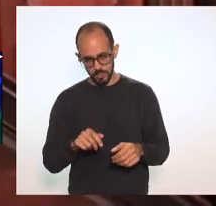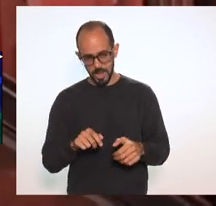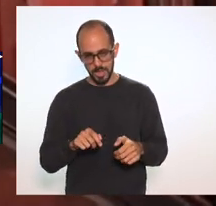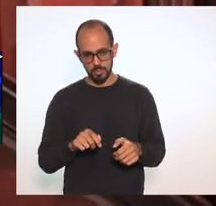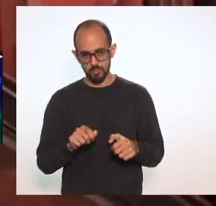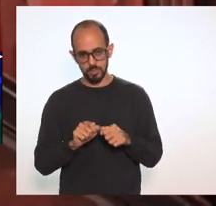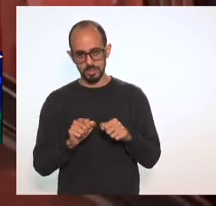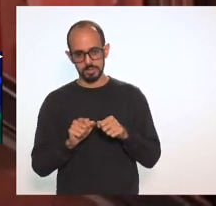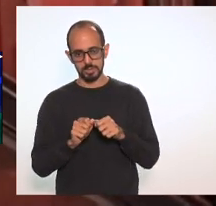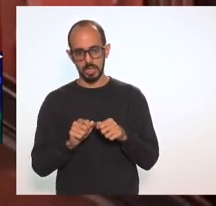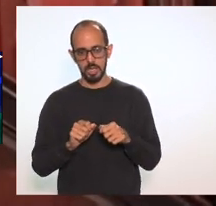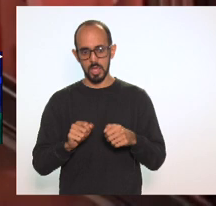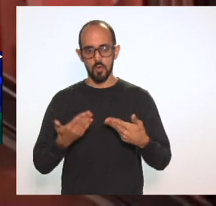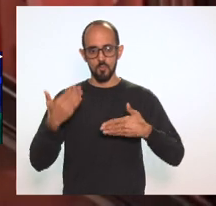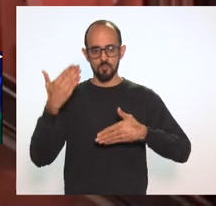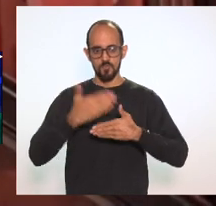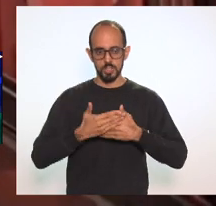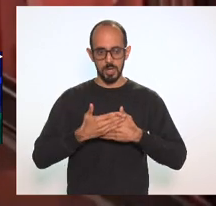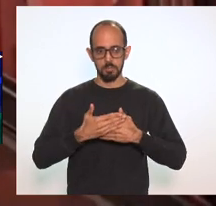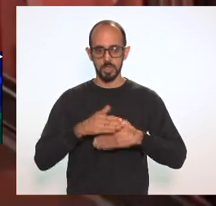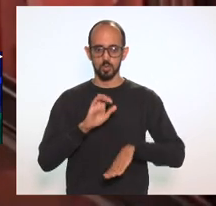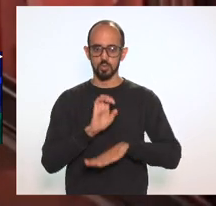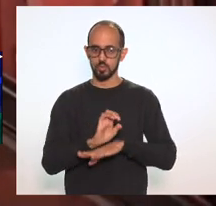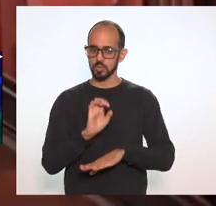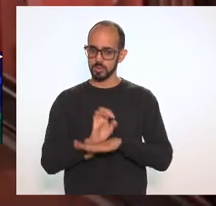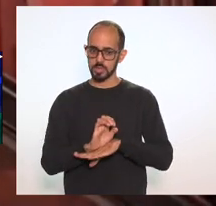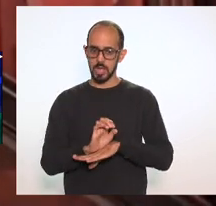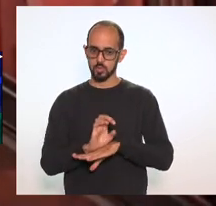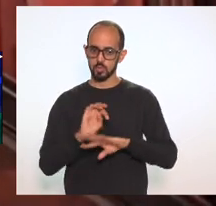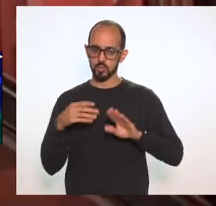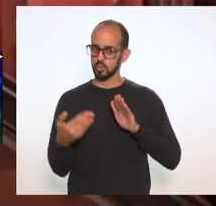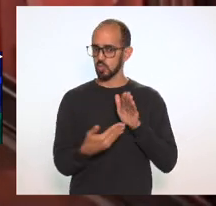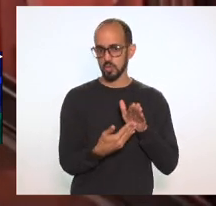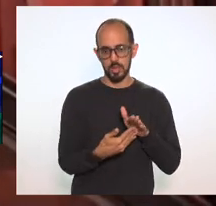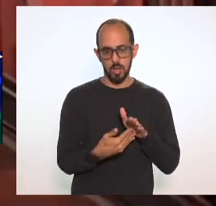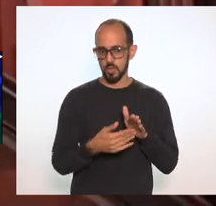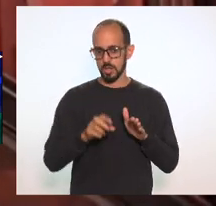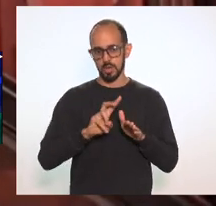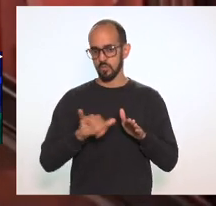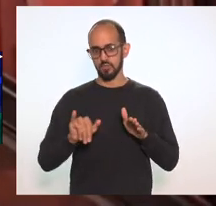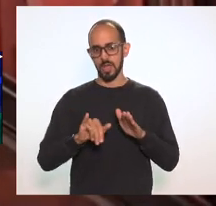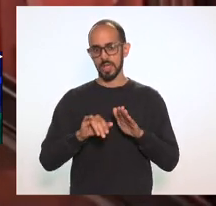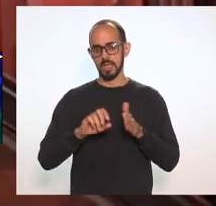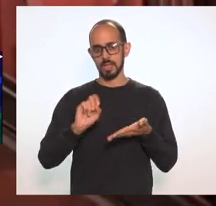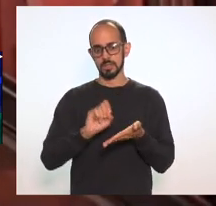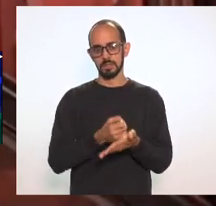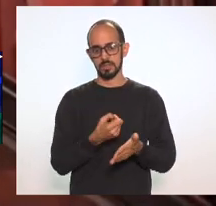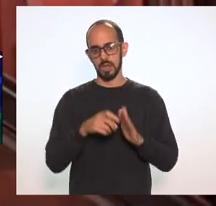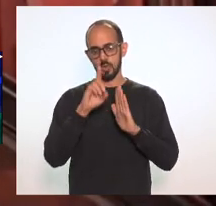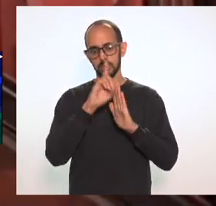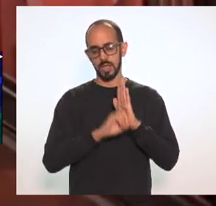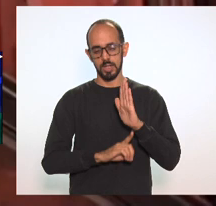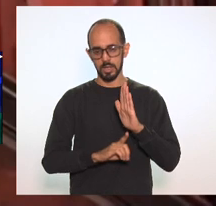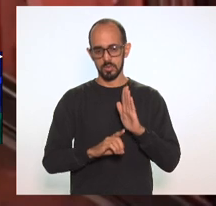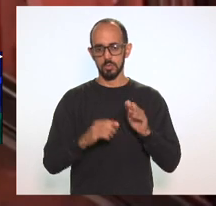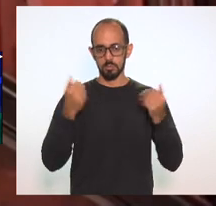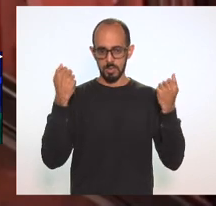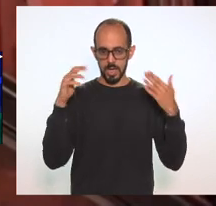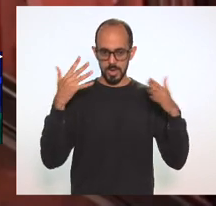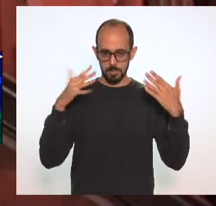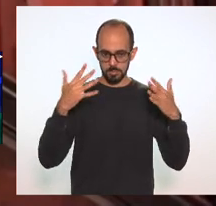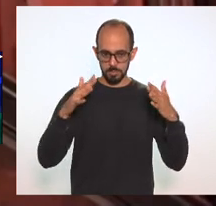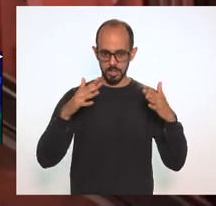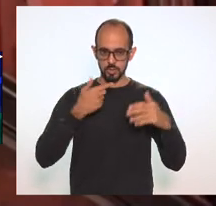total do Estado do Rio de Janeiro ele não vai assinar o decreto Lock Down Parabéns Governador causa de Castro pela sua postura